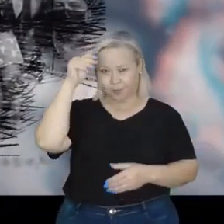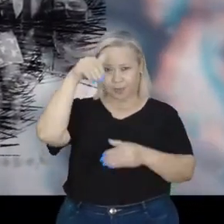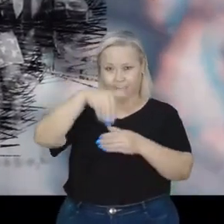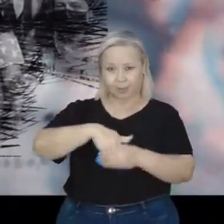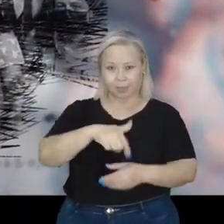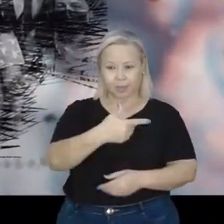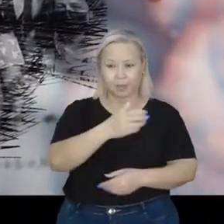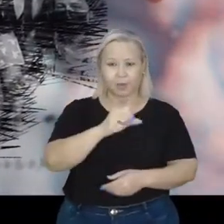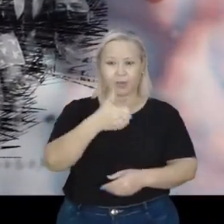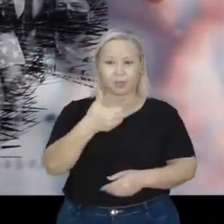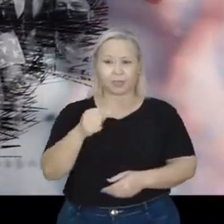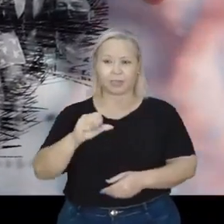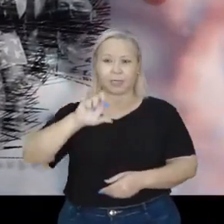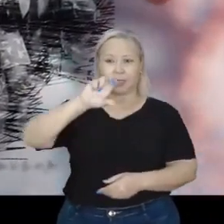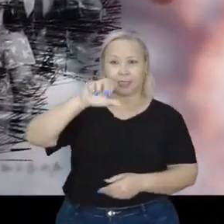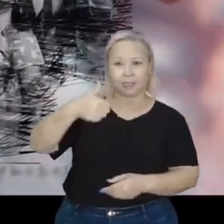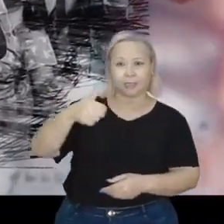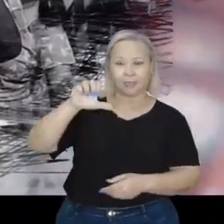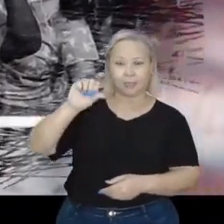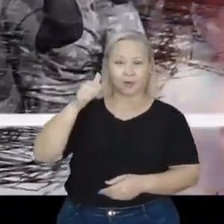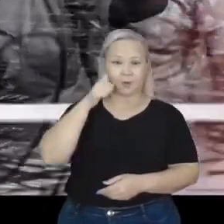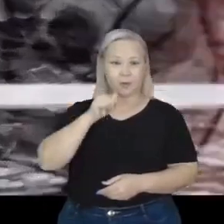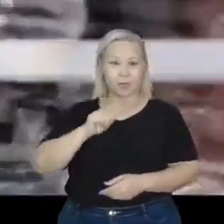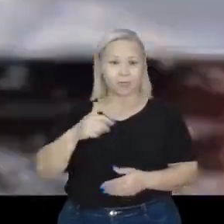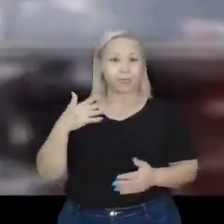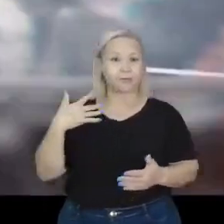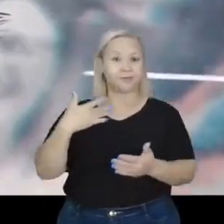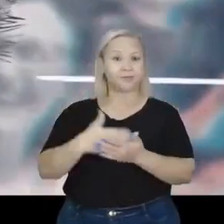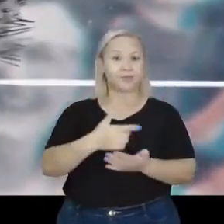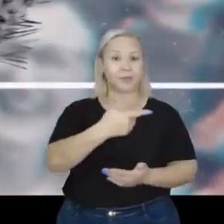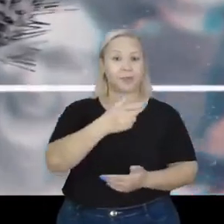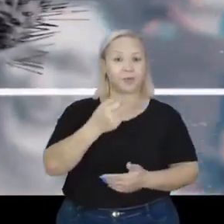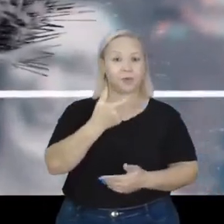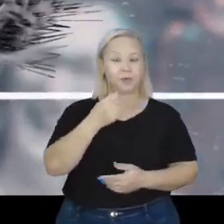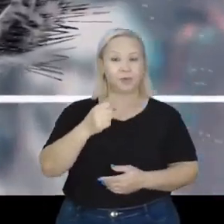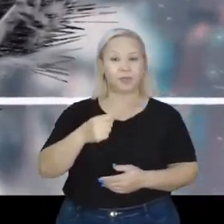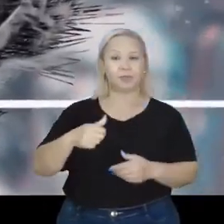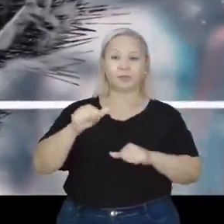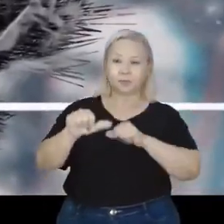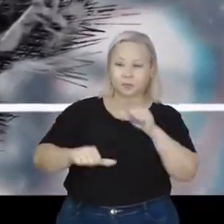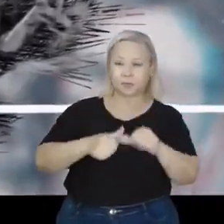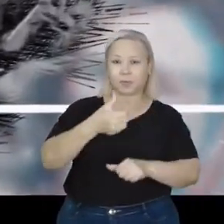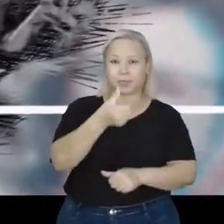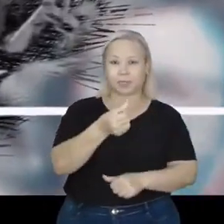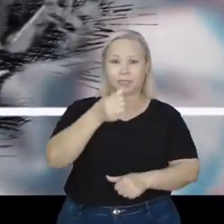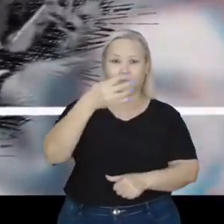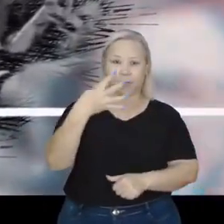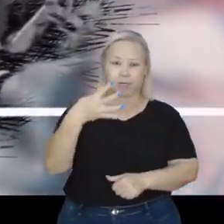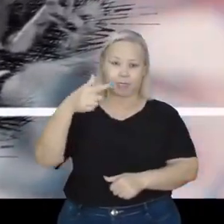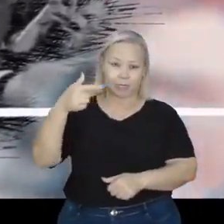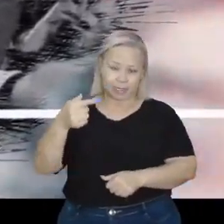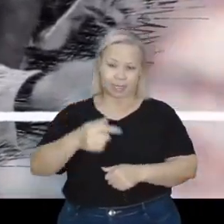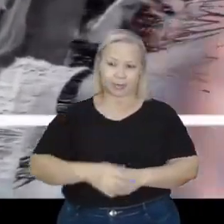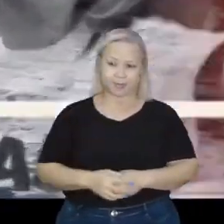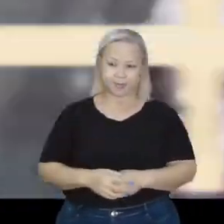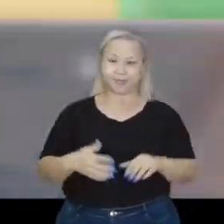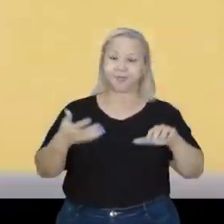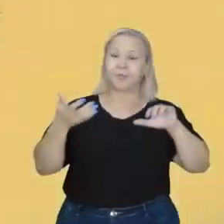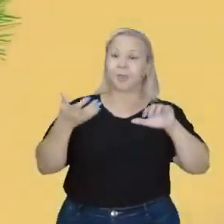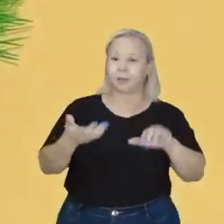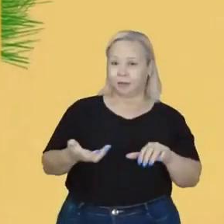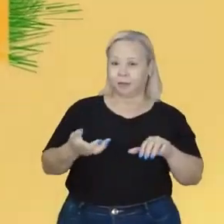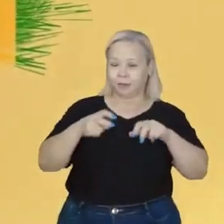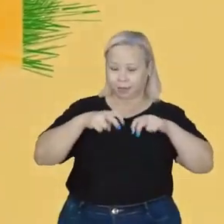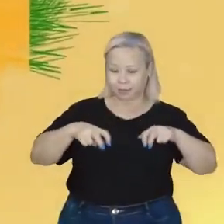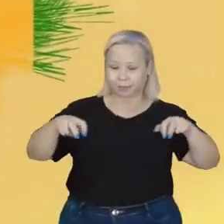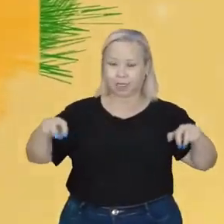eram 519 mulheres. Já em 2020, passamos para 647. No Congresso Nacional, a